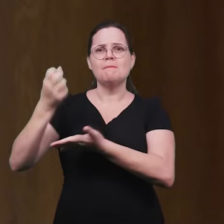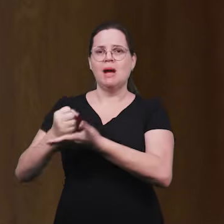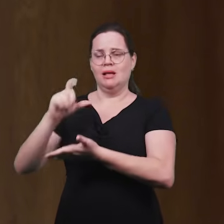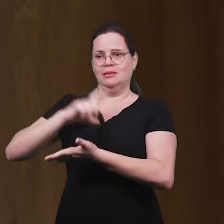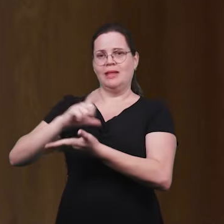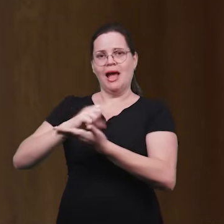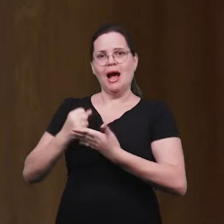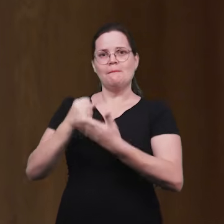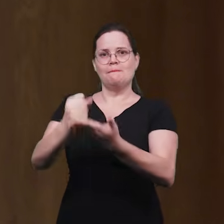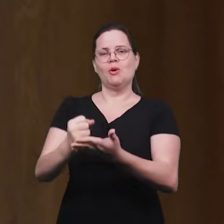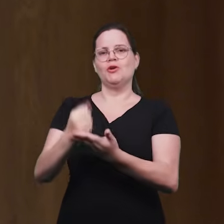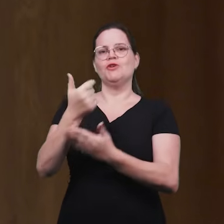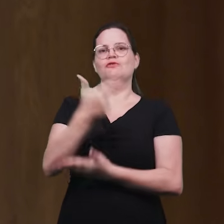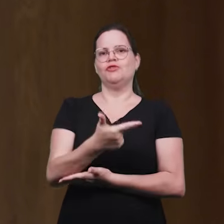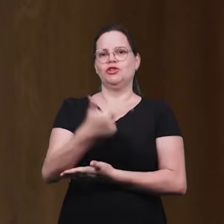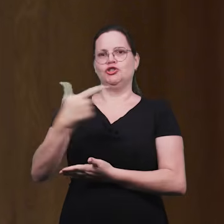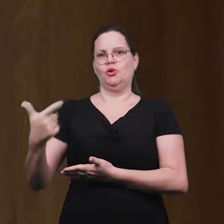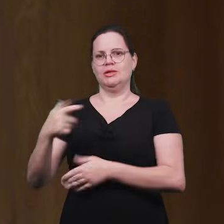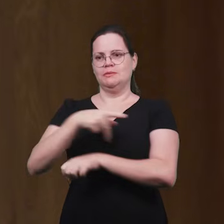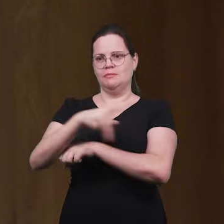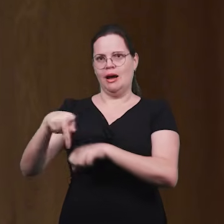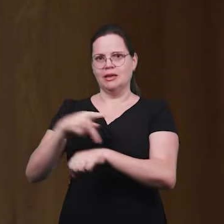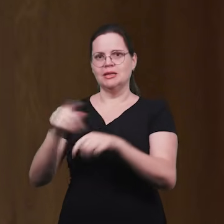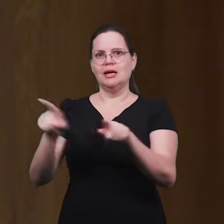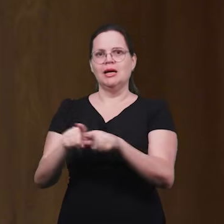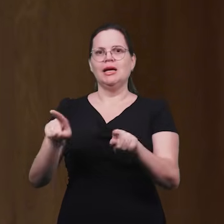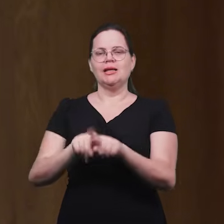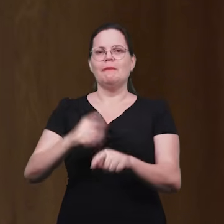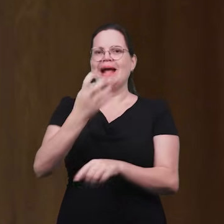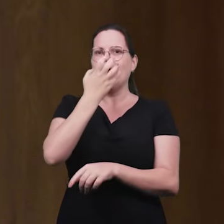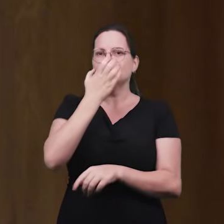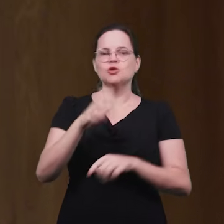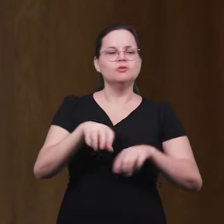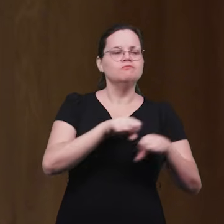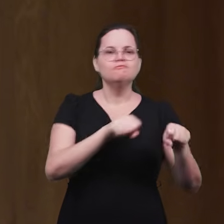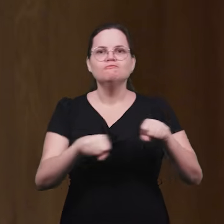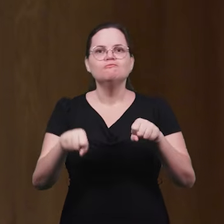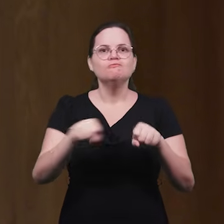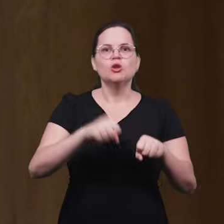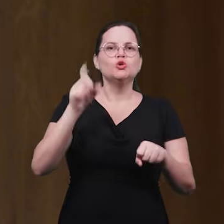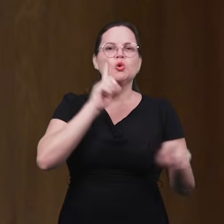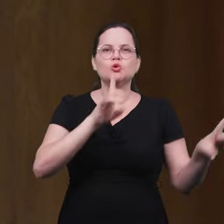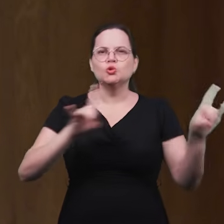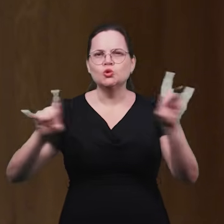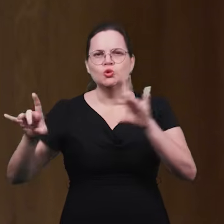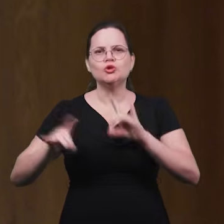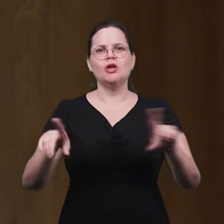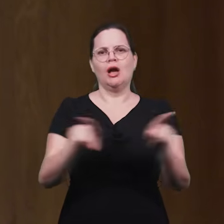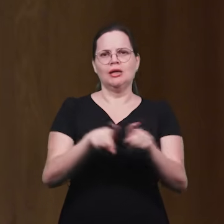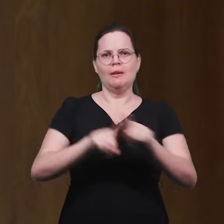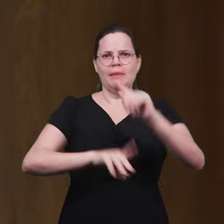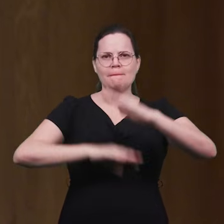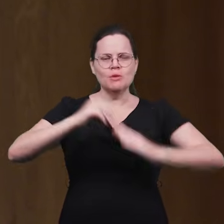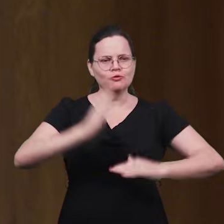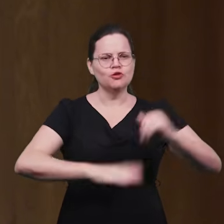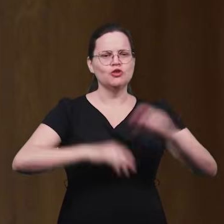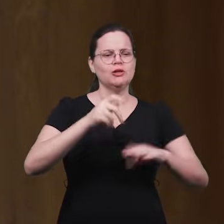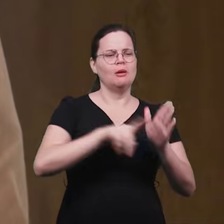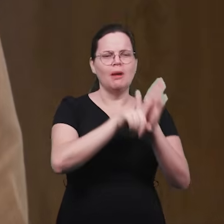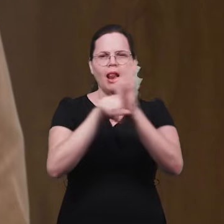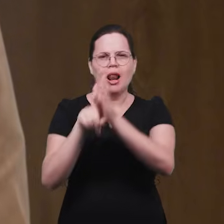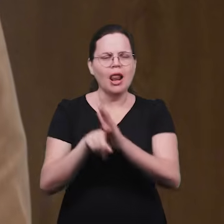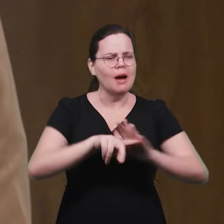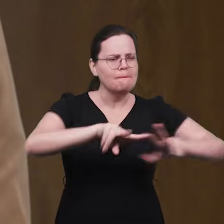28 países, com mais de 2.000 especialistas e cães farejadores trabalhando dia e noite sobre os